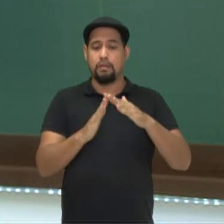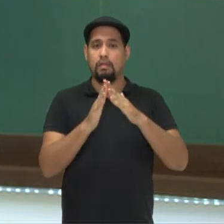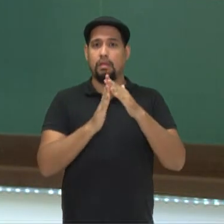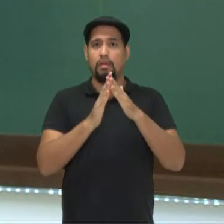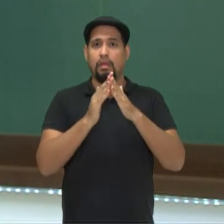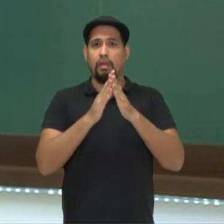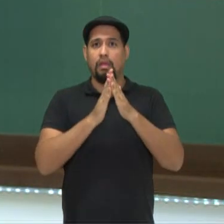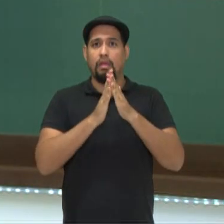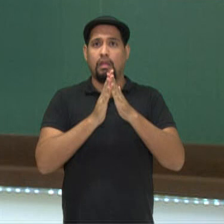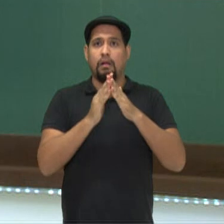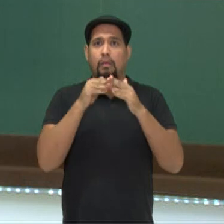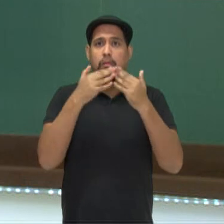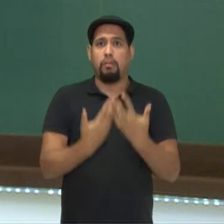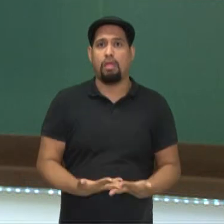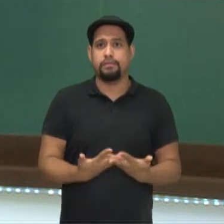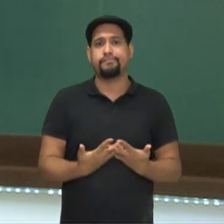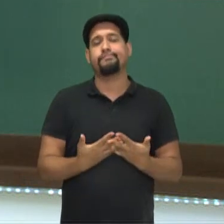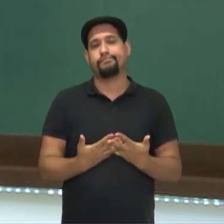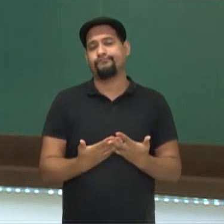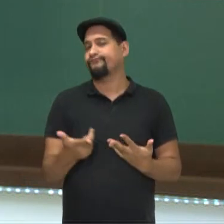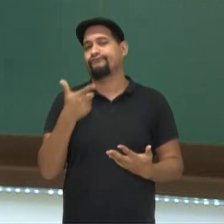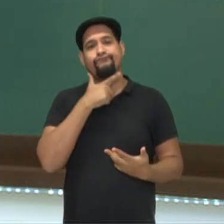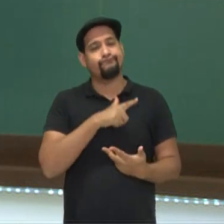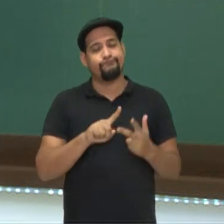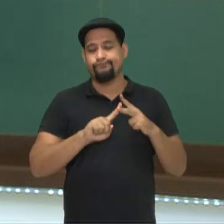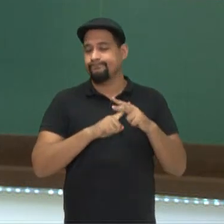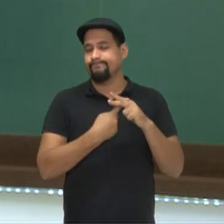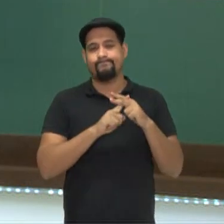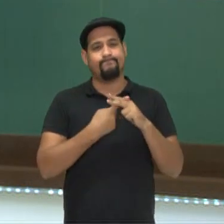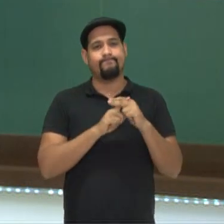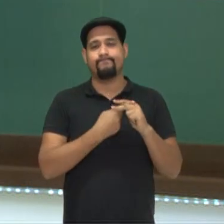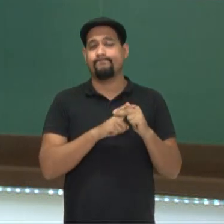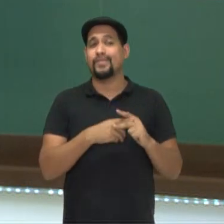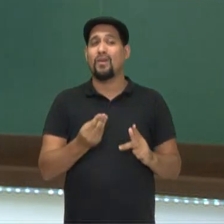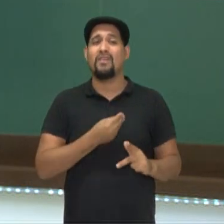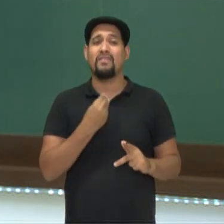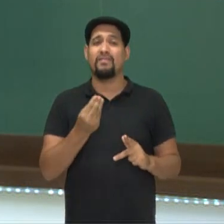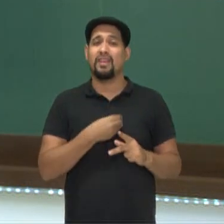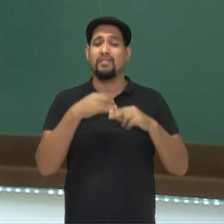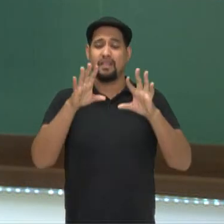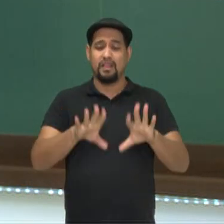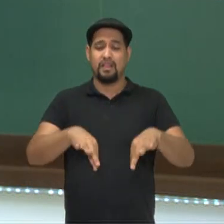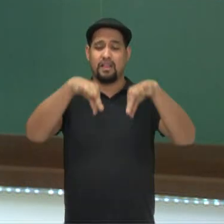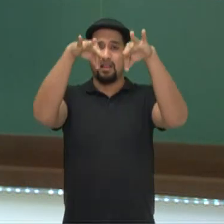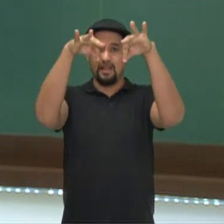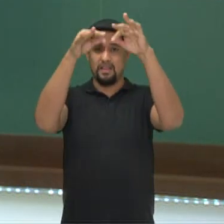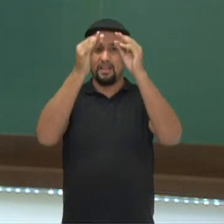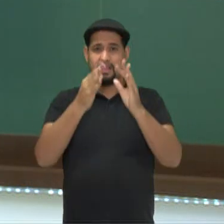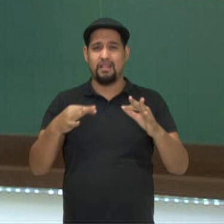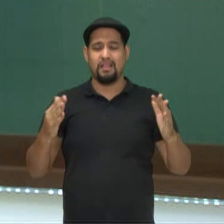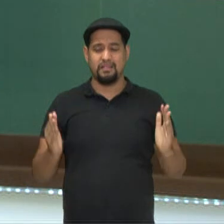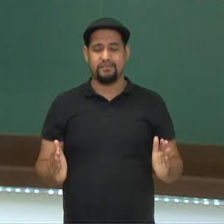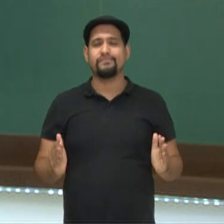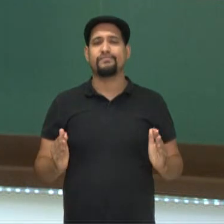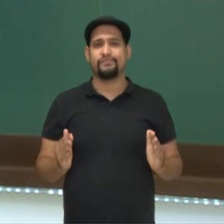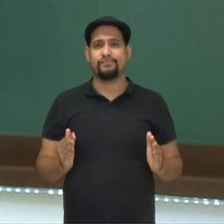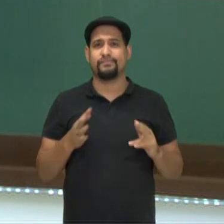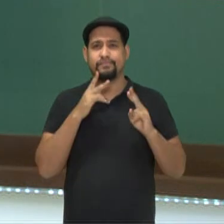não conseguiram reconstruir. Então, o que aconteceu? Eles moram em barracas. Gente, raciocina aqui